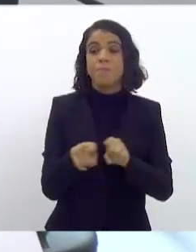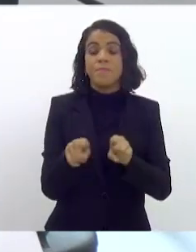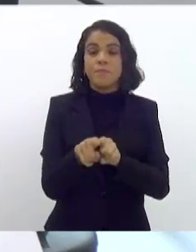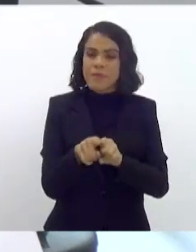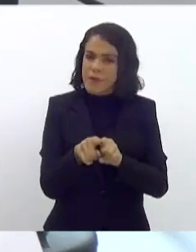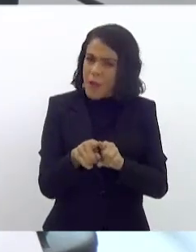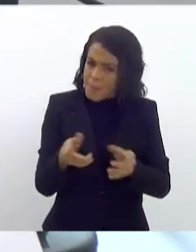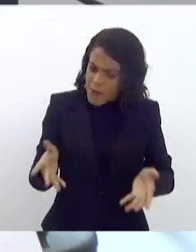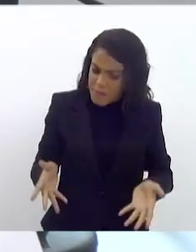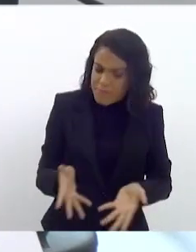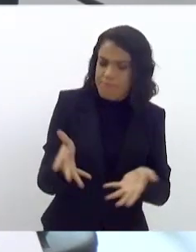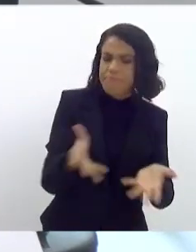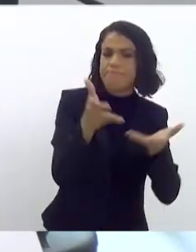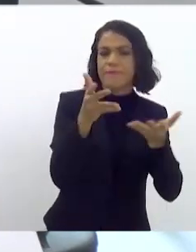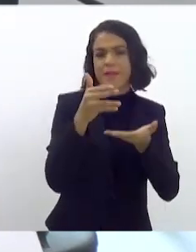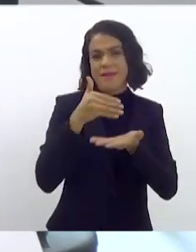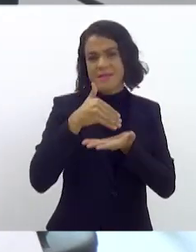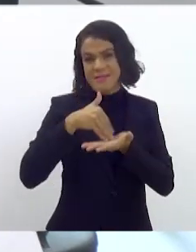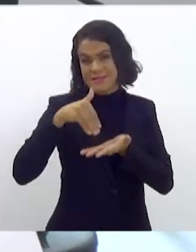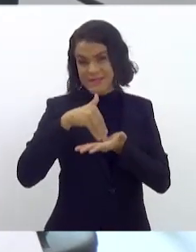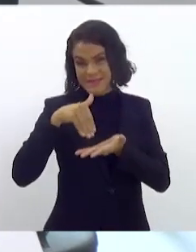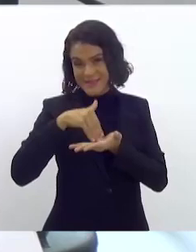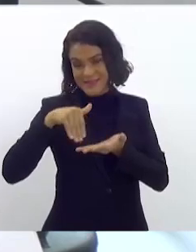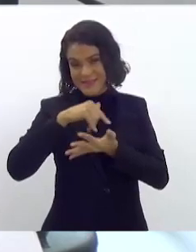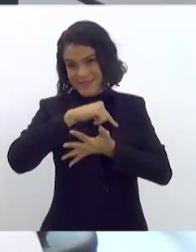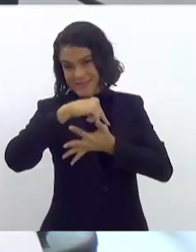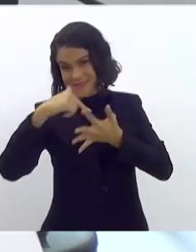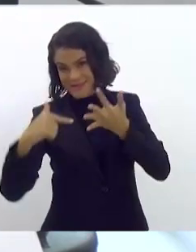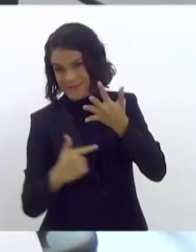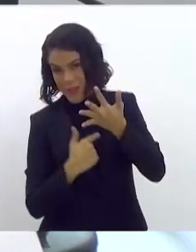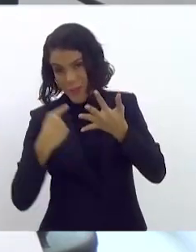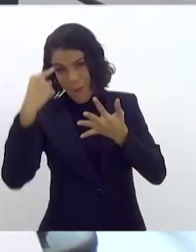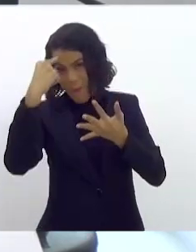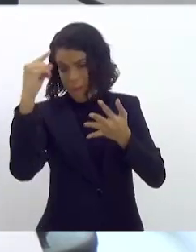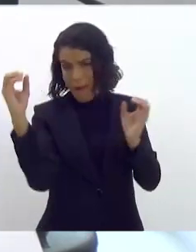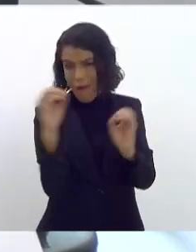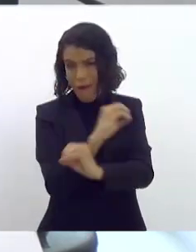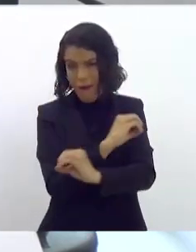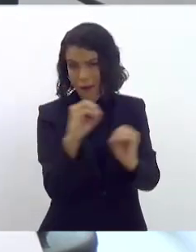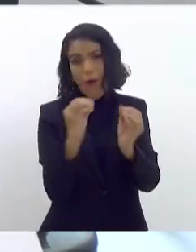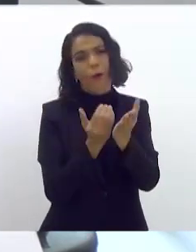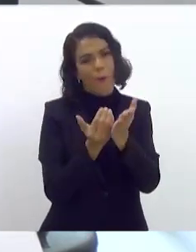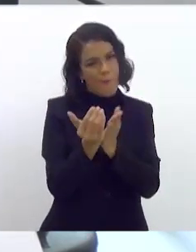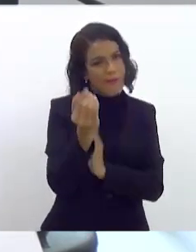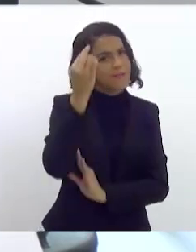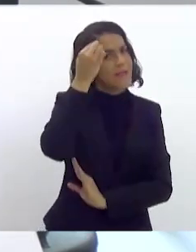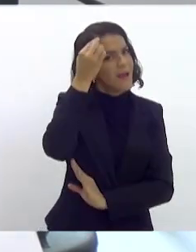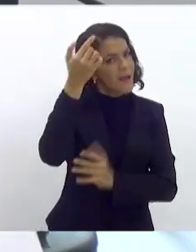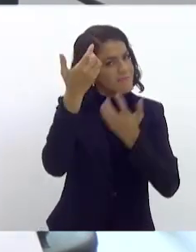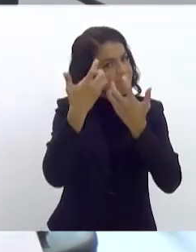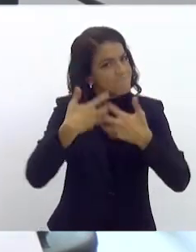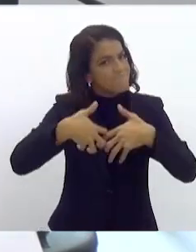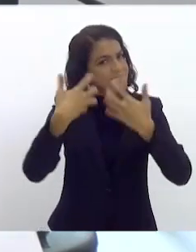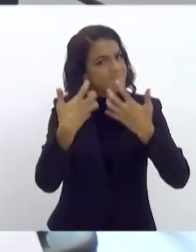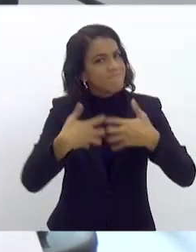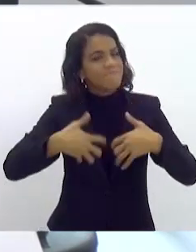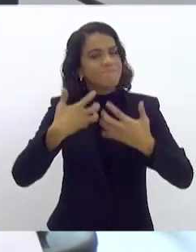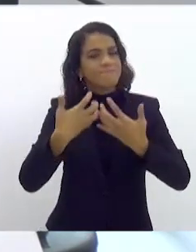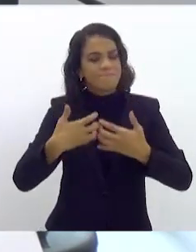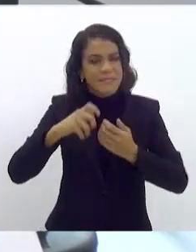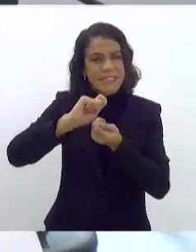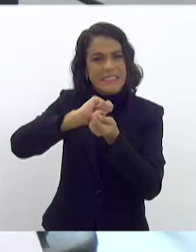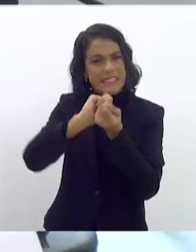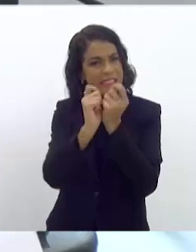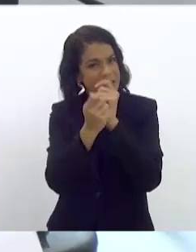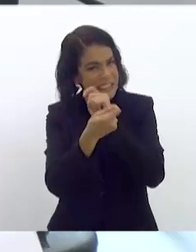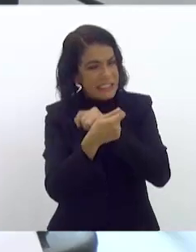provocar essas secretarias também no sentido de que, se ainda não pensou, começar a pensar, né, em